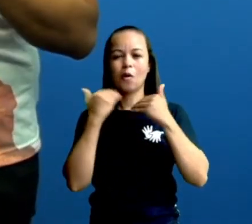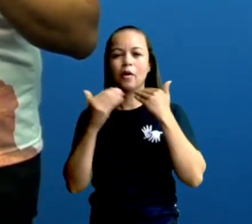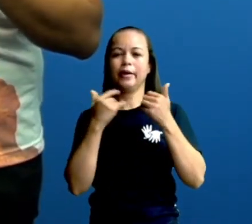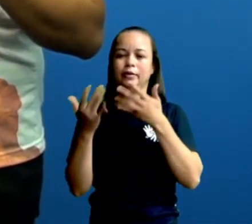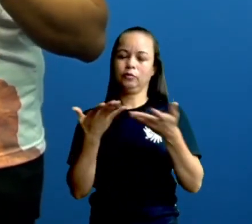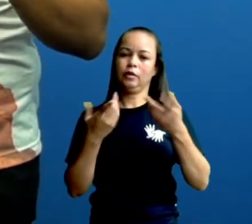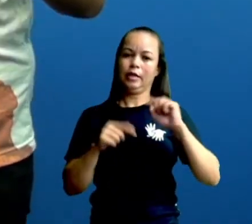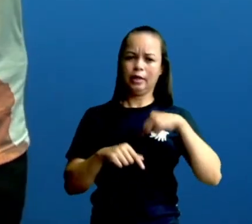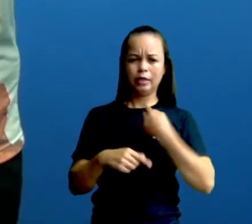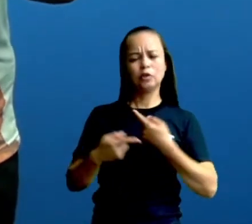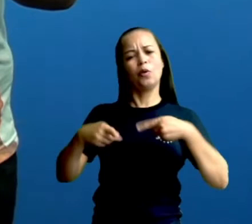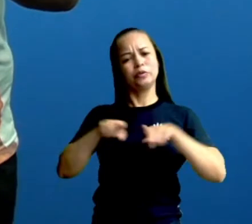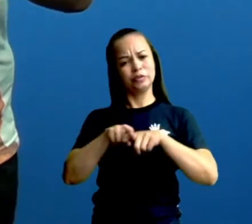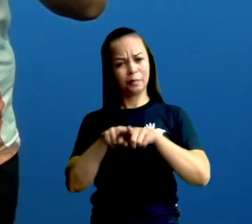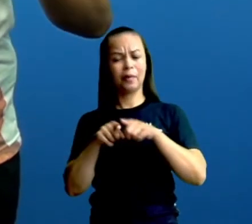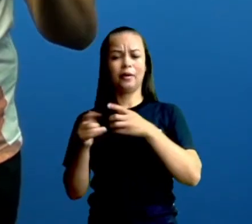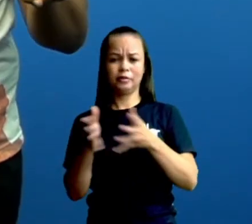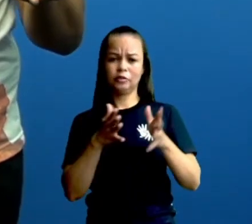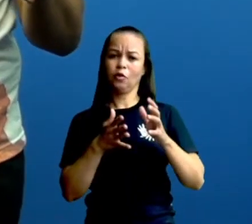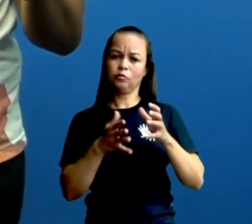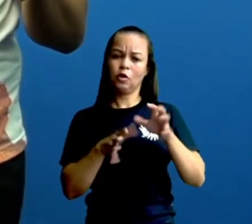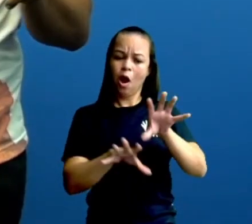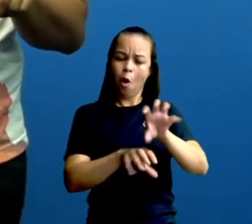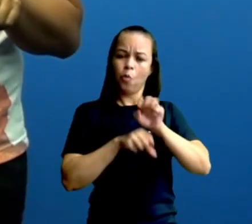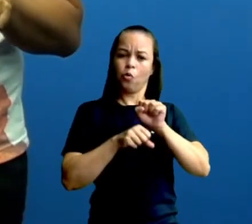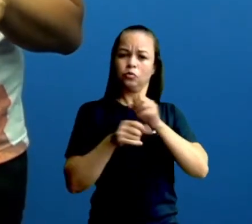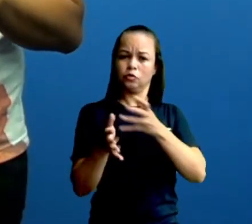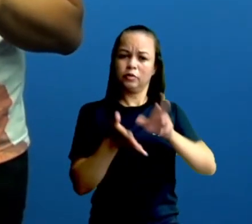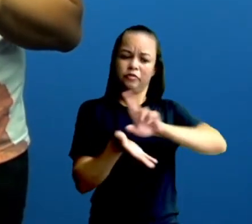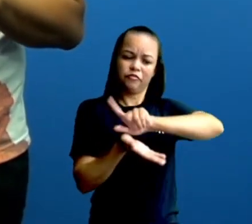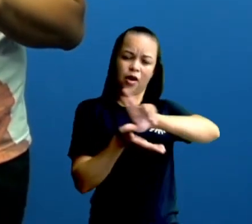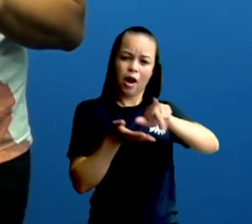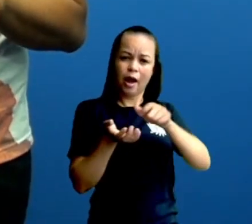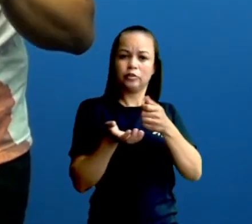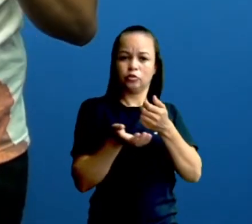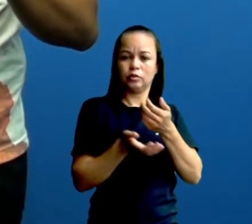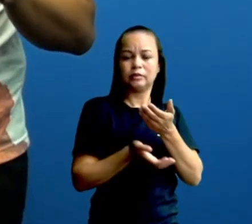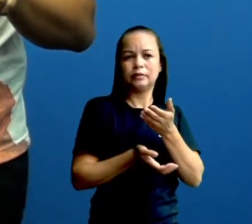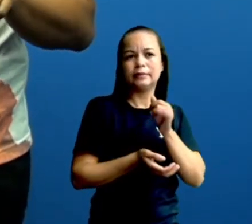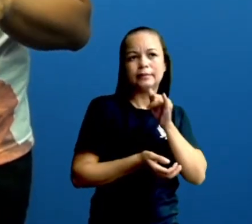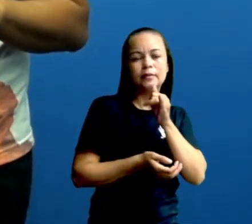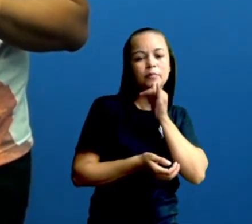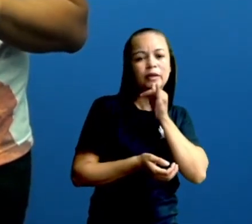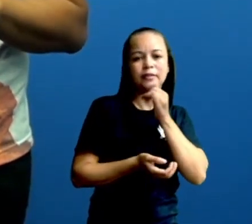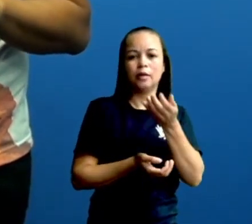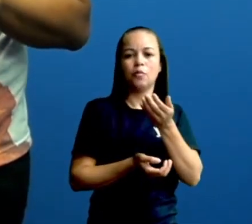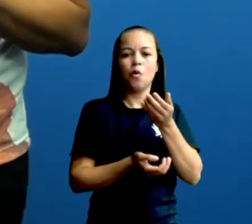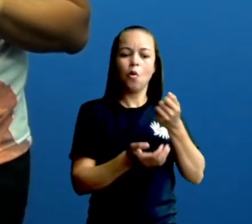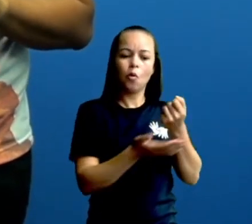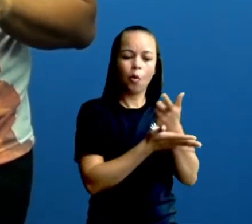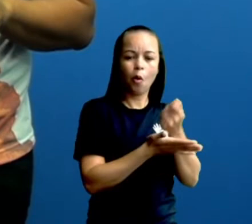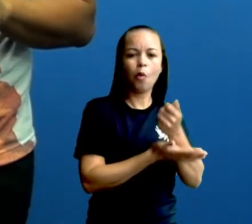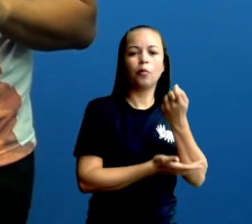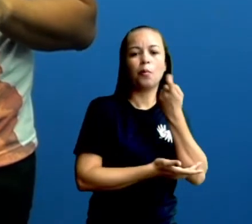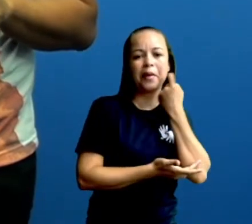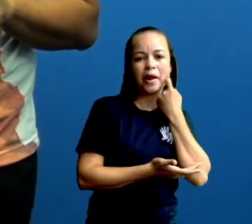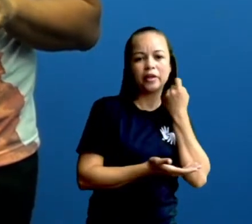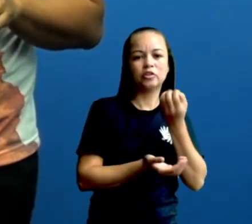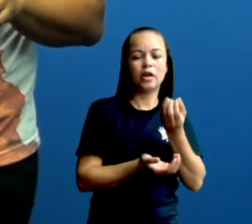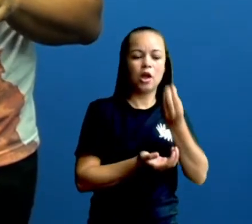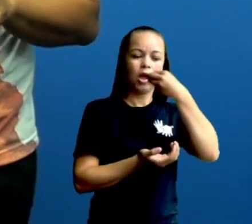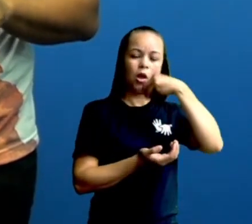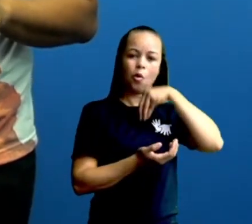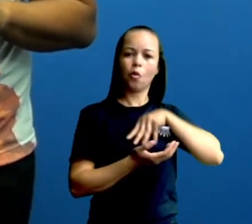do microplástico. Nós, seres humanos, ao consumir muitos dos peixes que consumimos hoje, muito do pescado, tem, com